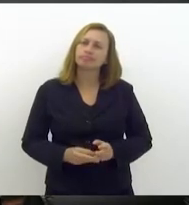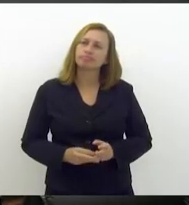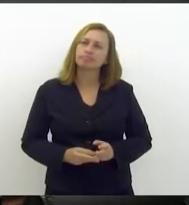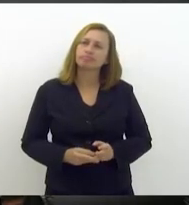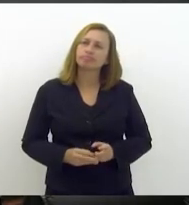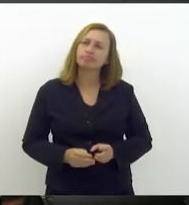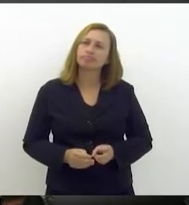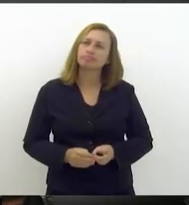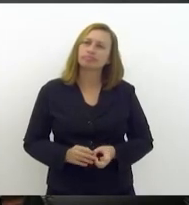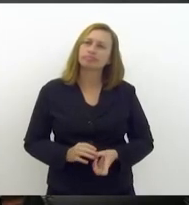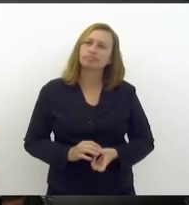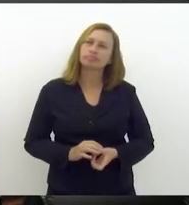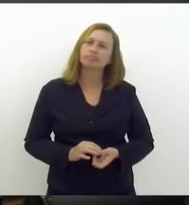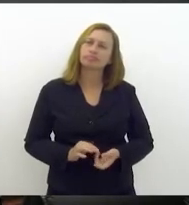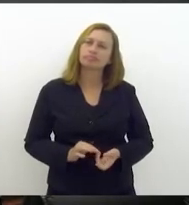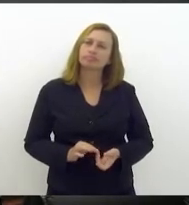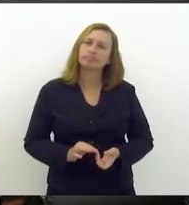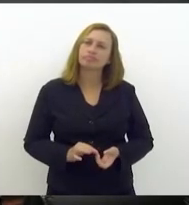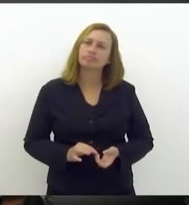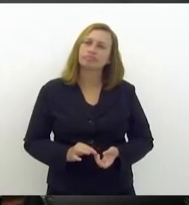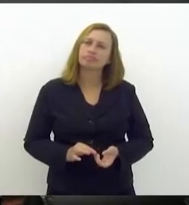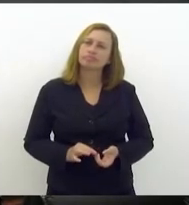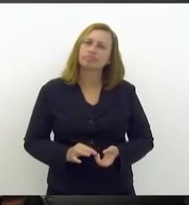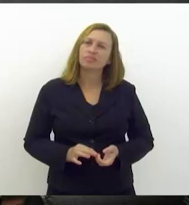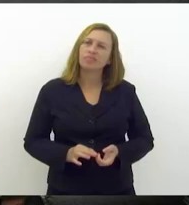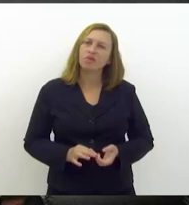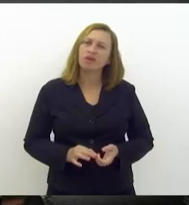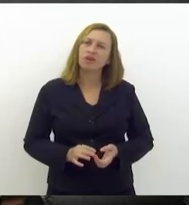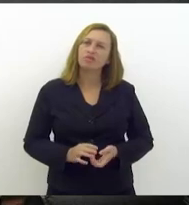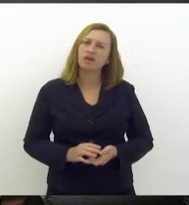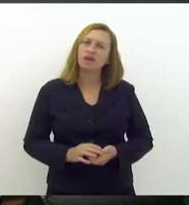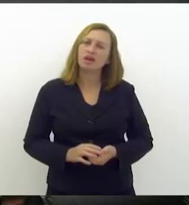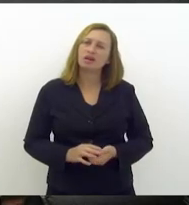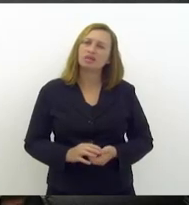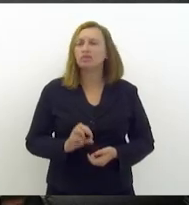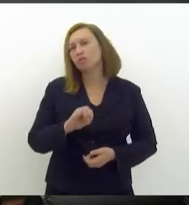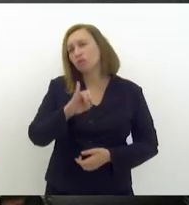alguém falando aí no online Tem alguém falando aí no online Oi